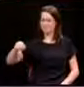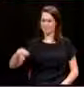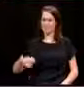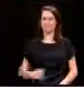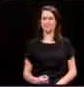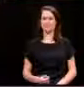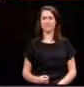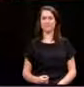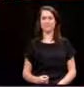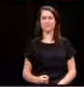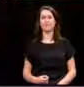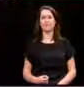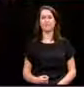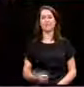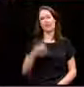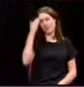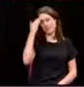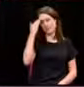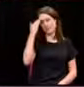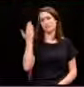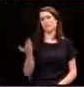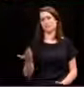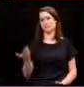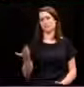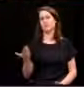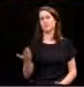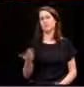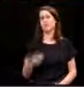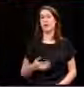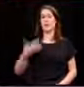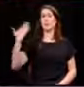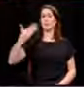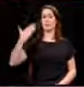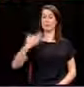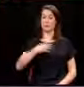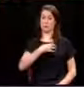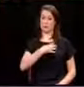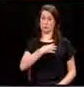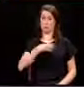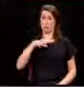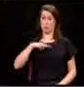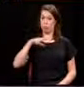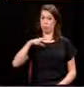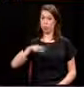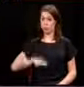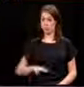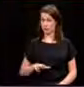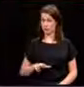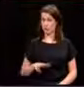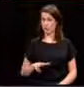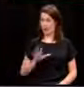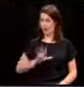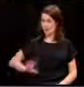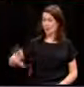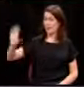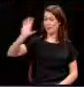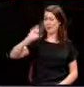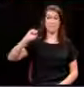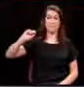poderá ser, sabendo-se que é o primeiro clube português que está a apostar também nesta